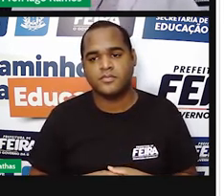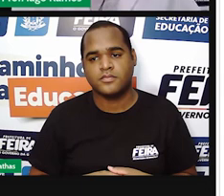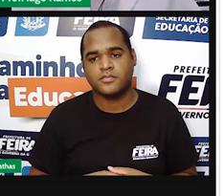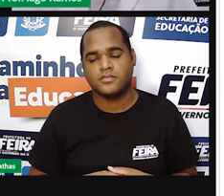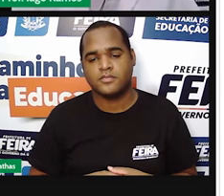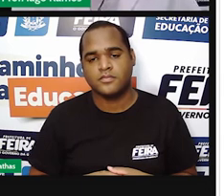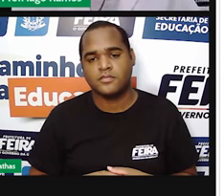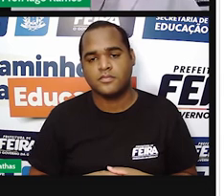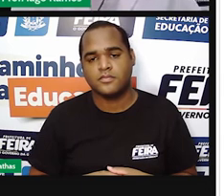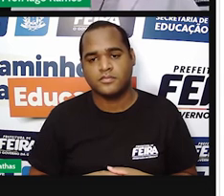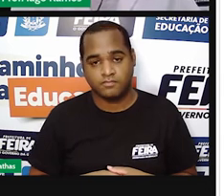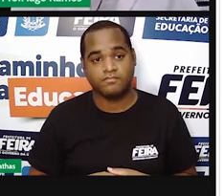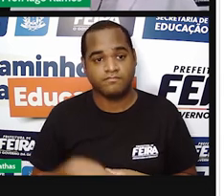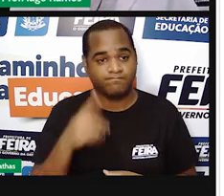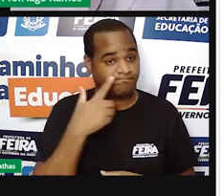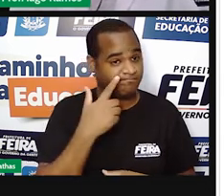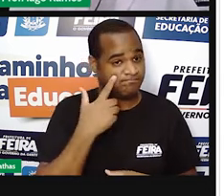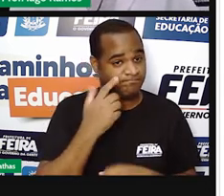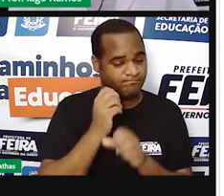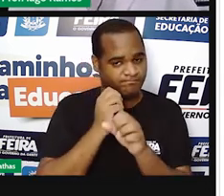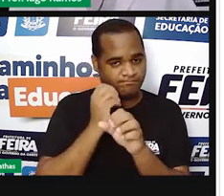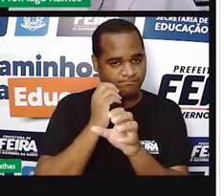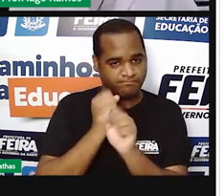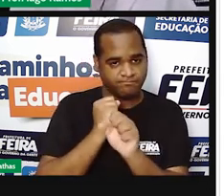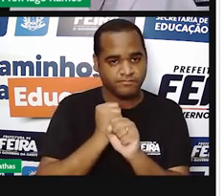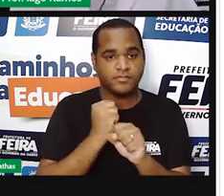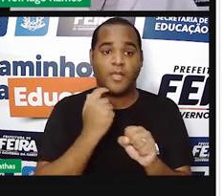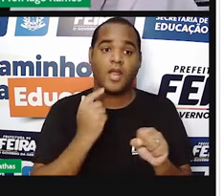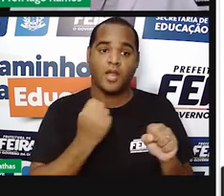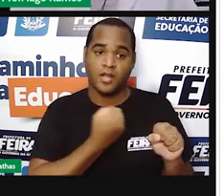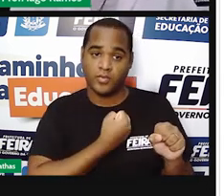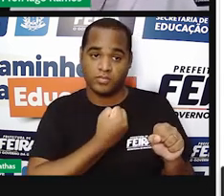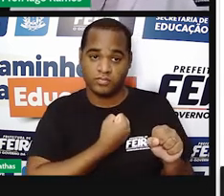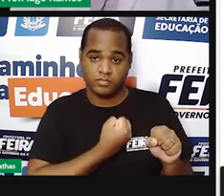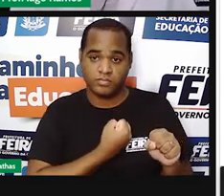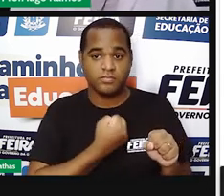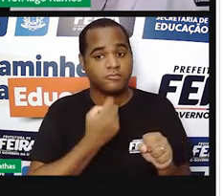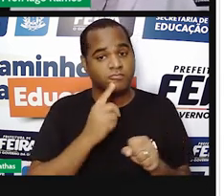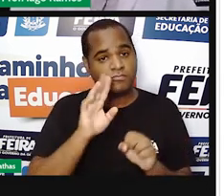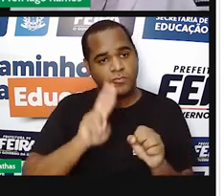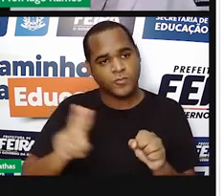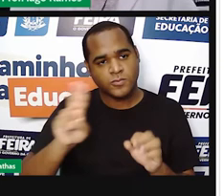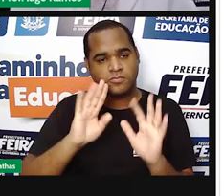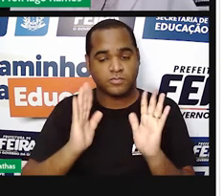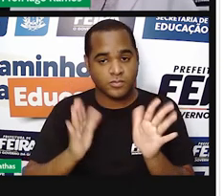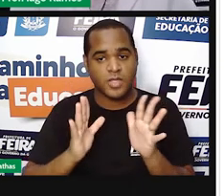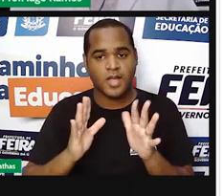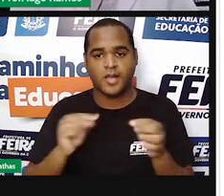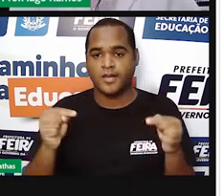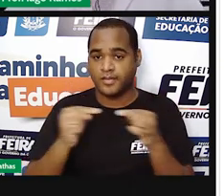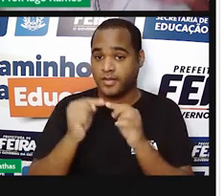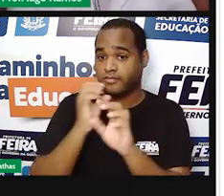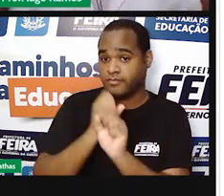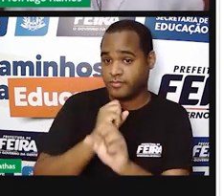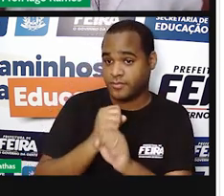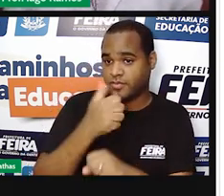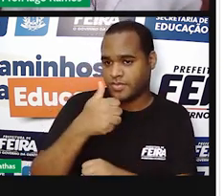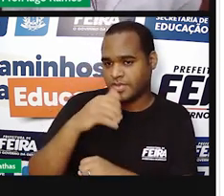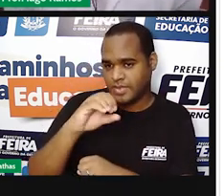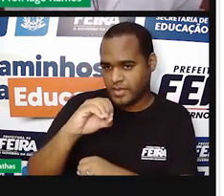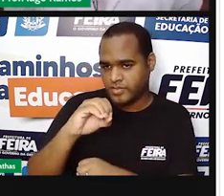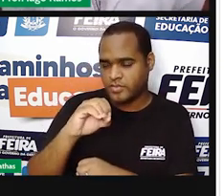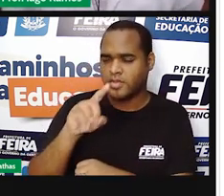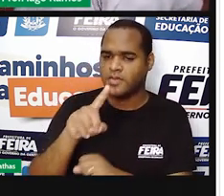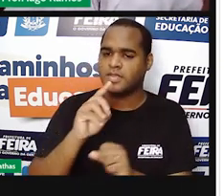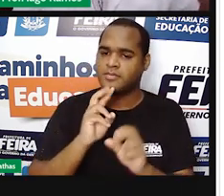a beleza Vamos aos números a lembre-se que você já usou um aqui e você tem 10